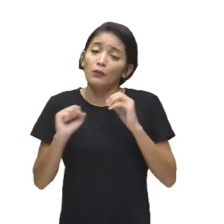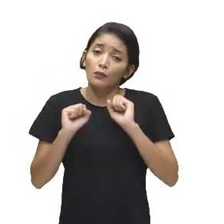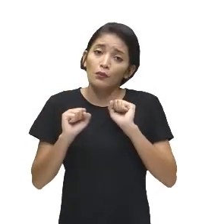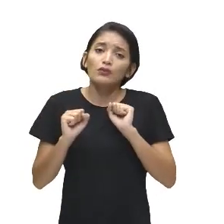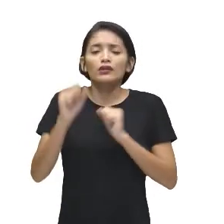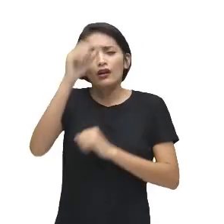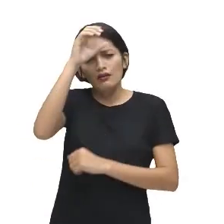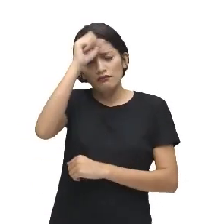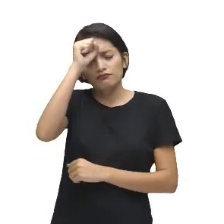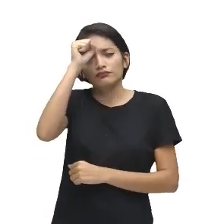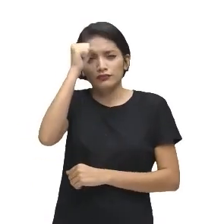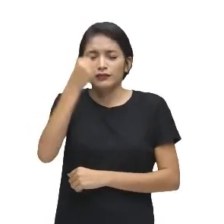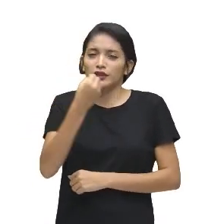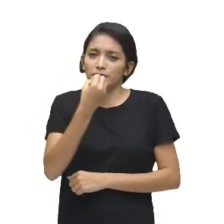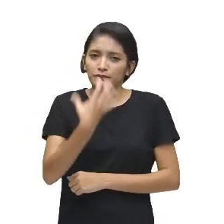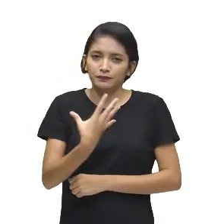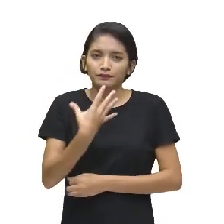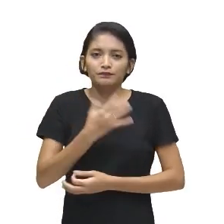muito carinho.